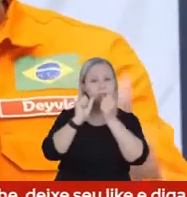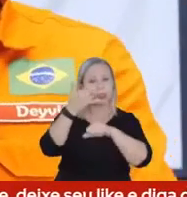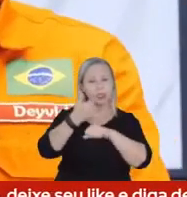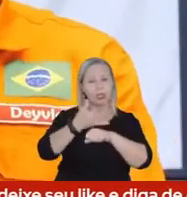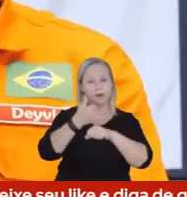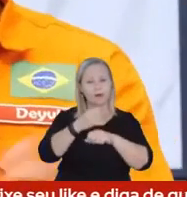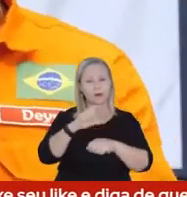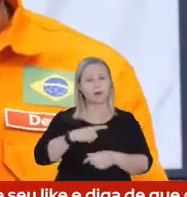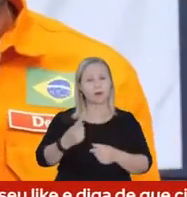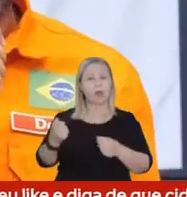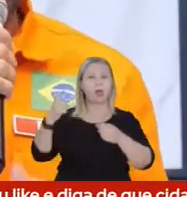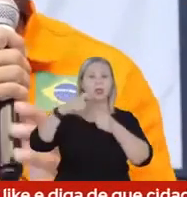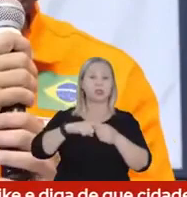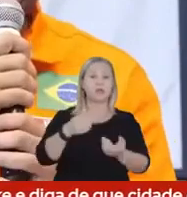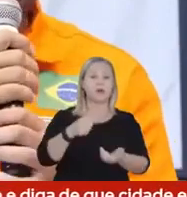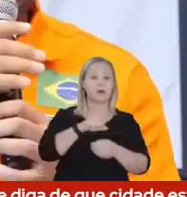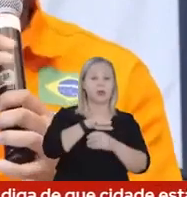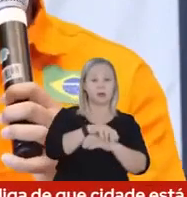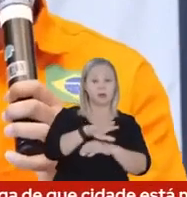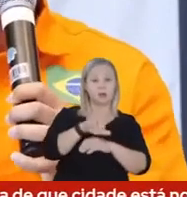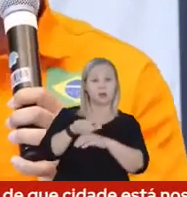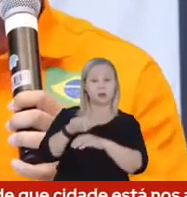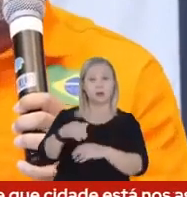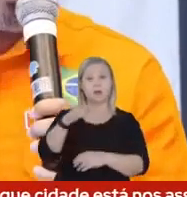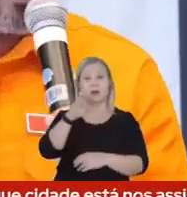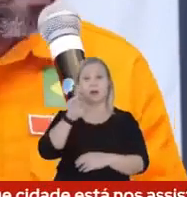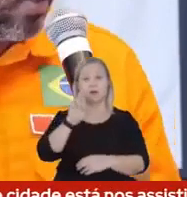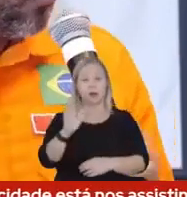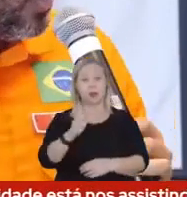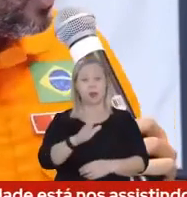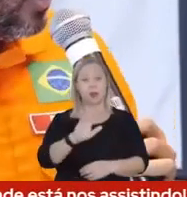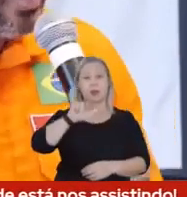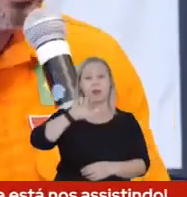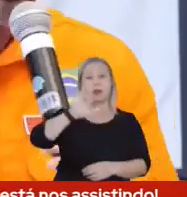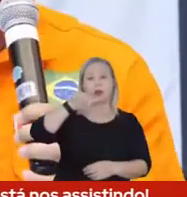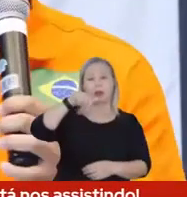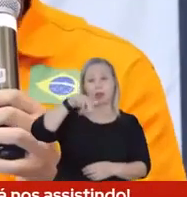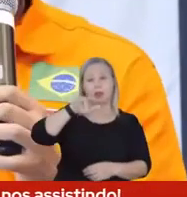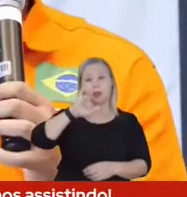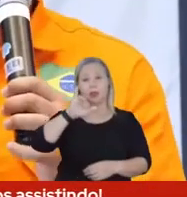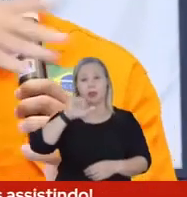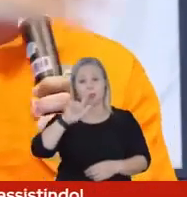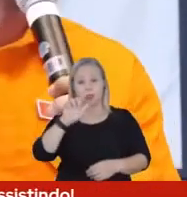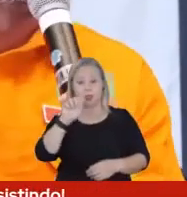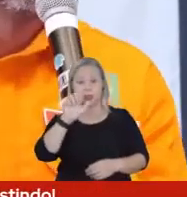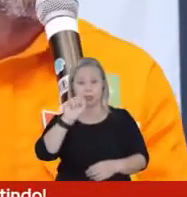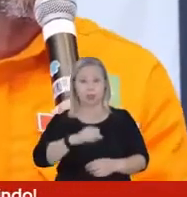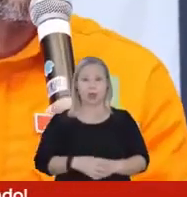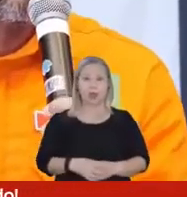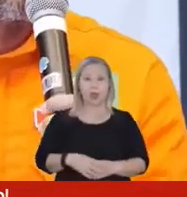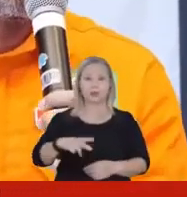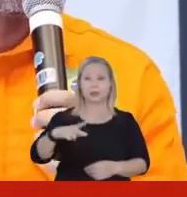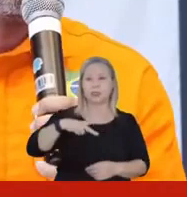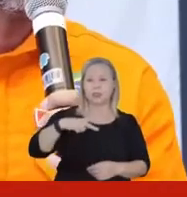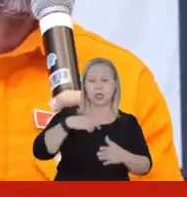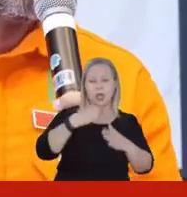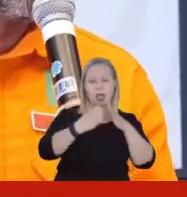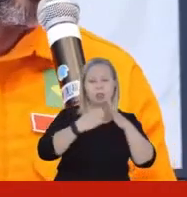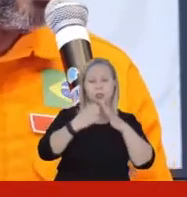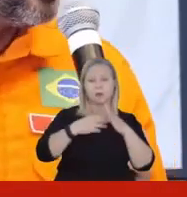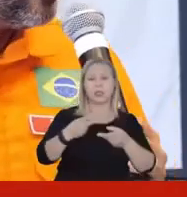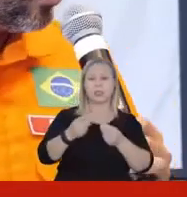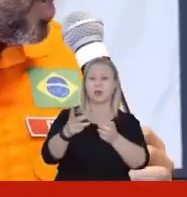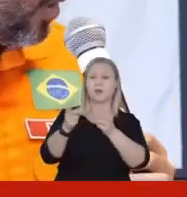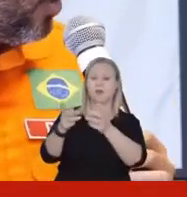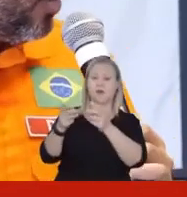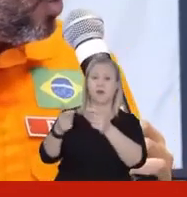Distribuidora, da Liquigás, os gasodutos que foram vendidos a preço de banana para o capital financeiro internacional e dos nossos fertilizantes, que hoje temos